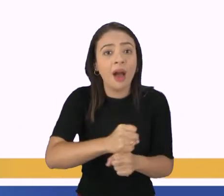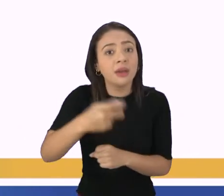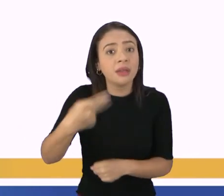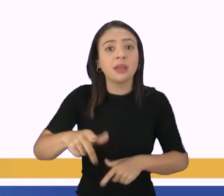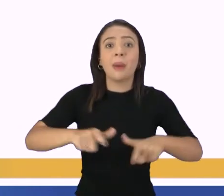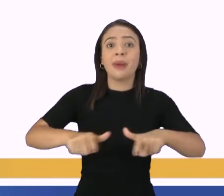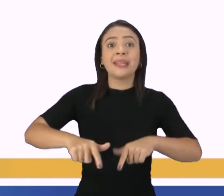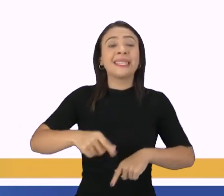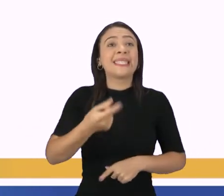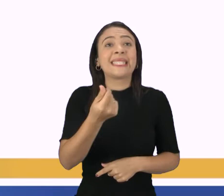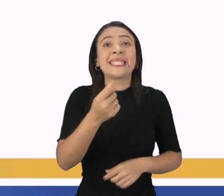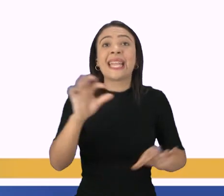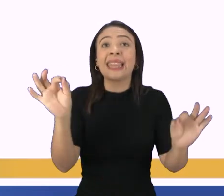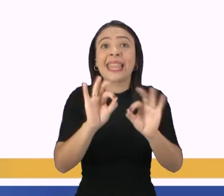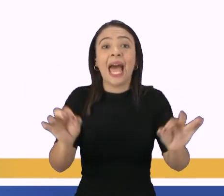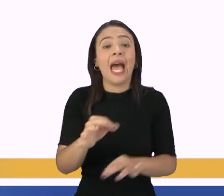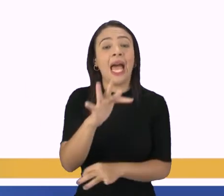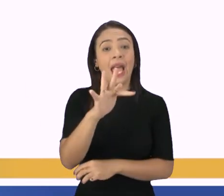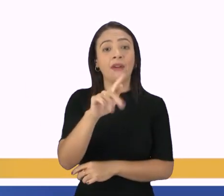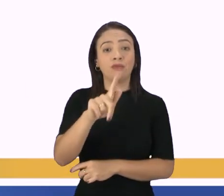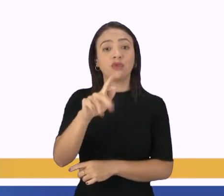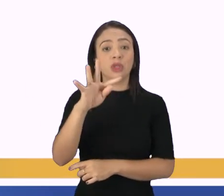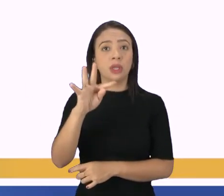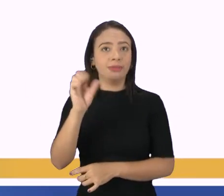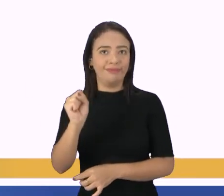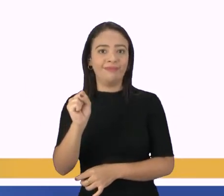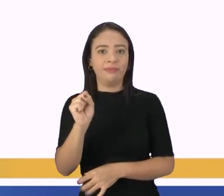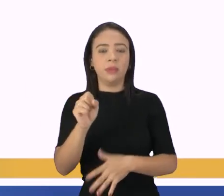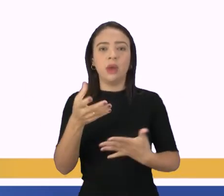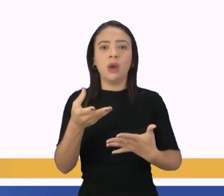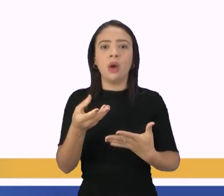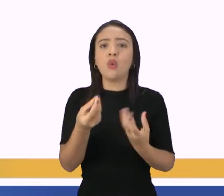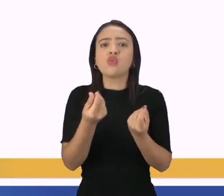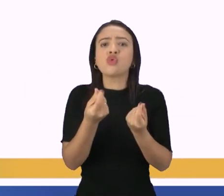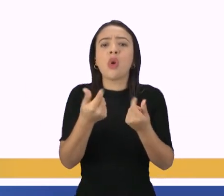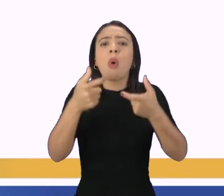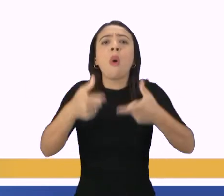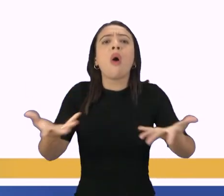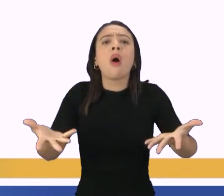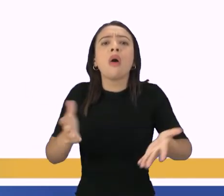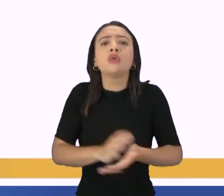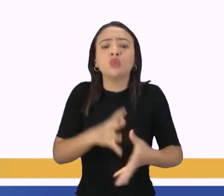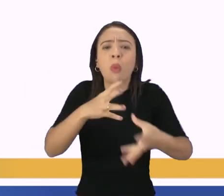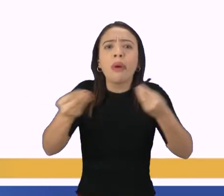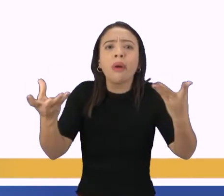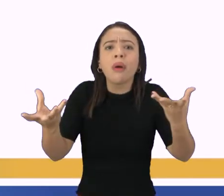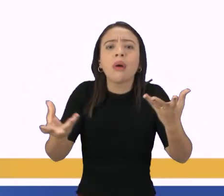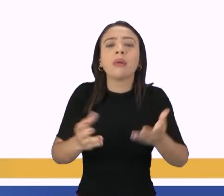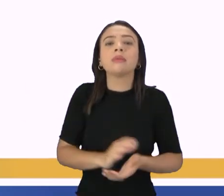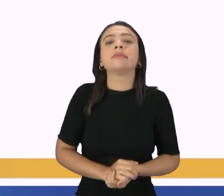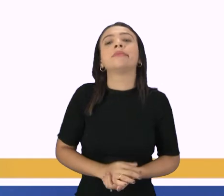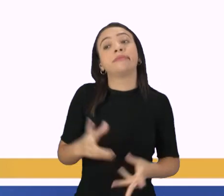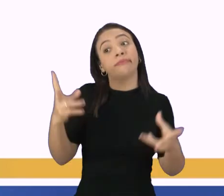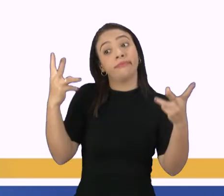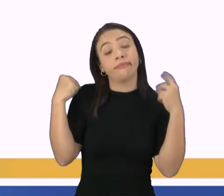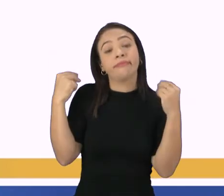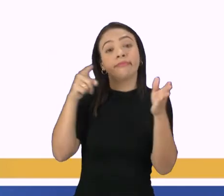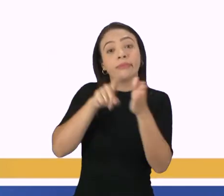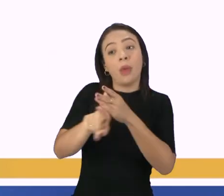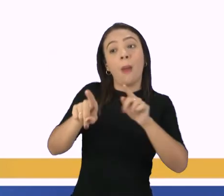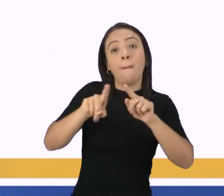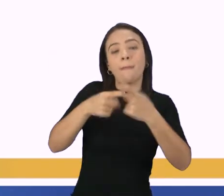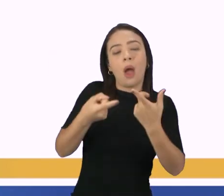de FGTS depositado. Para onde foi esse dinheiro? Questionou o motorista, que preferiu não